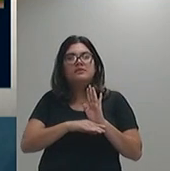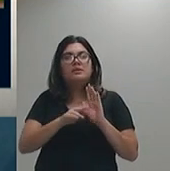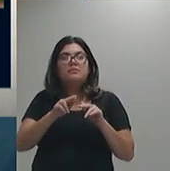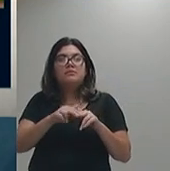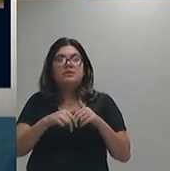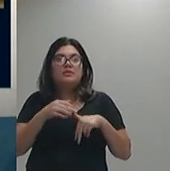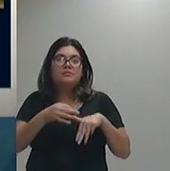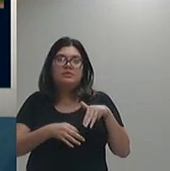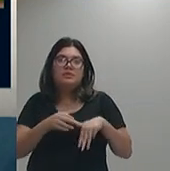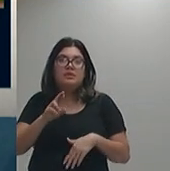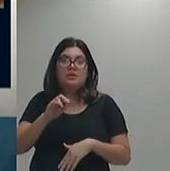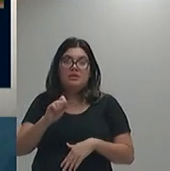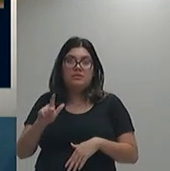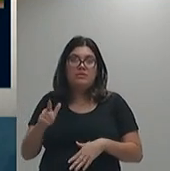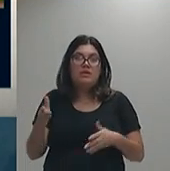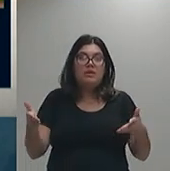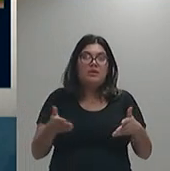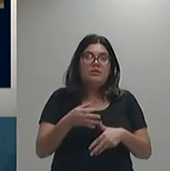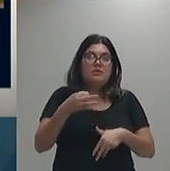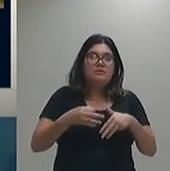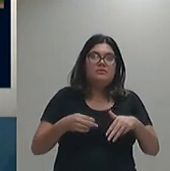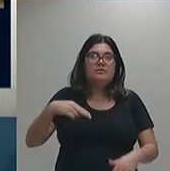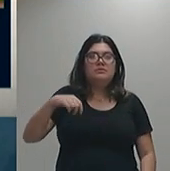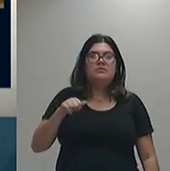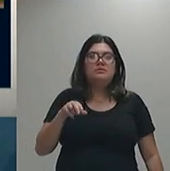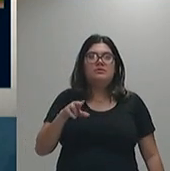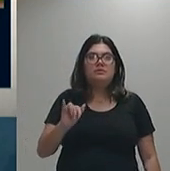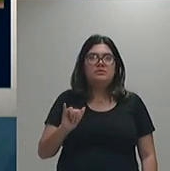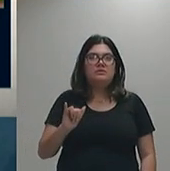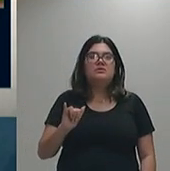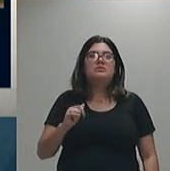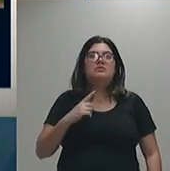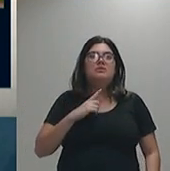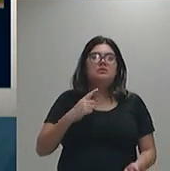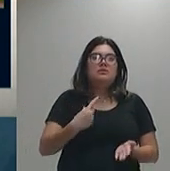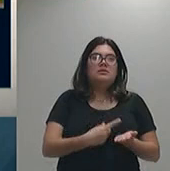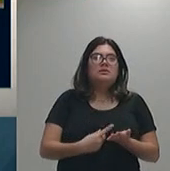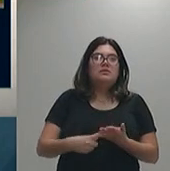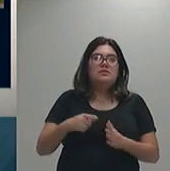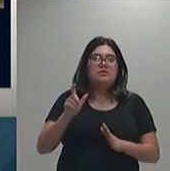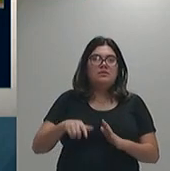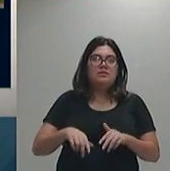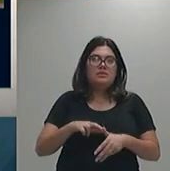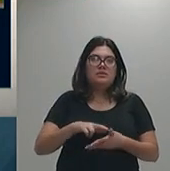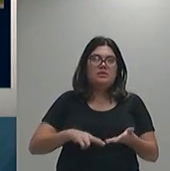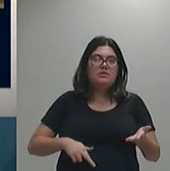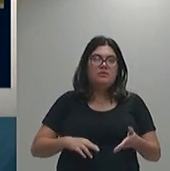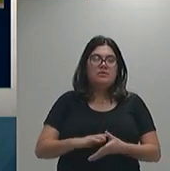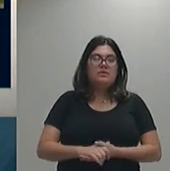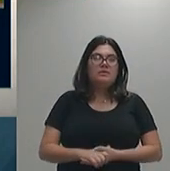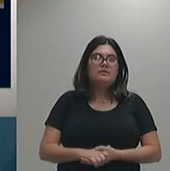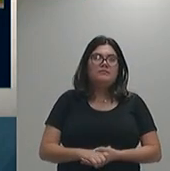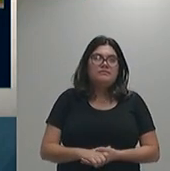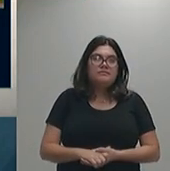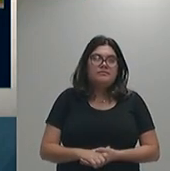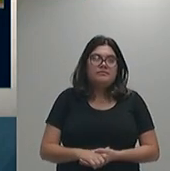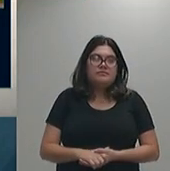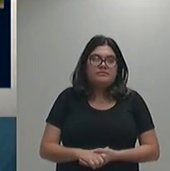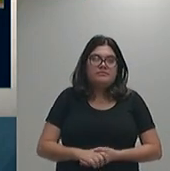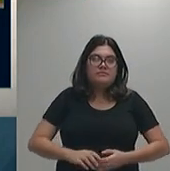agora apresentada pela ministra Nancy com anuência o gabinete Salvadora então é para